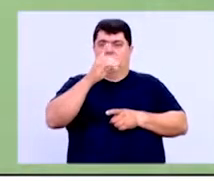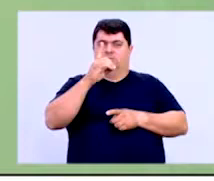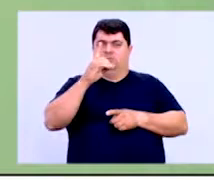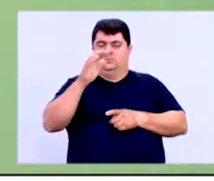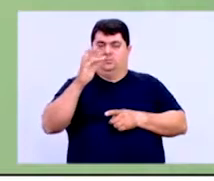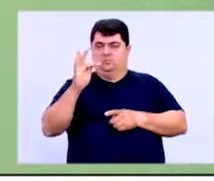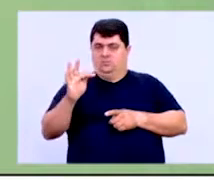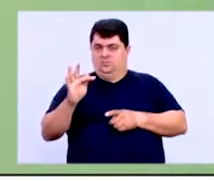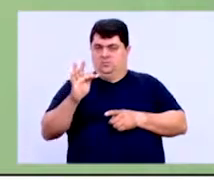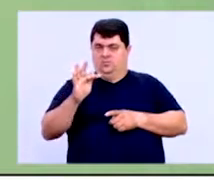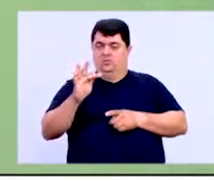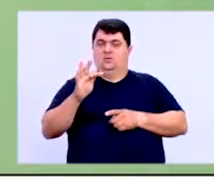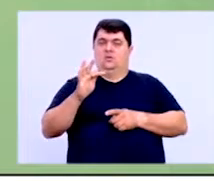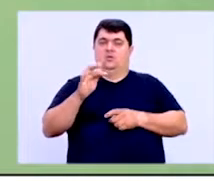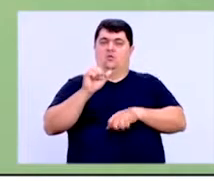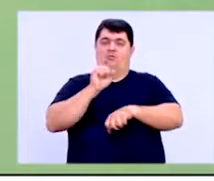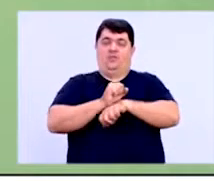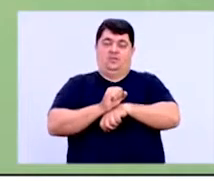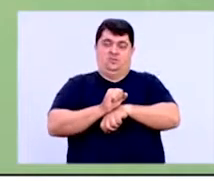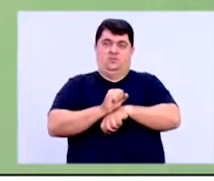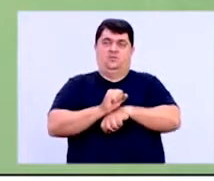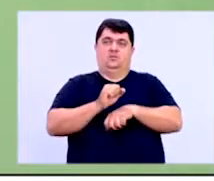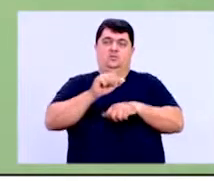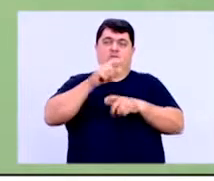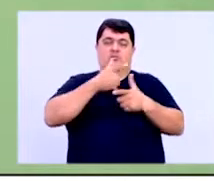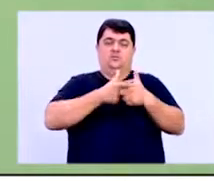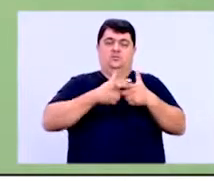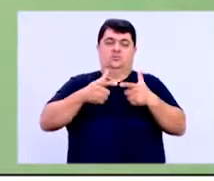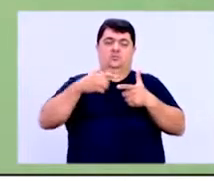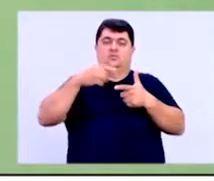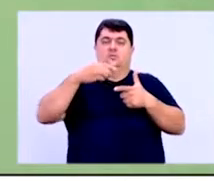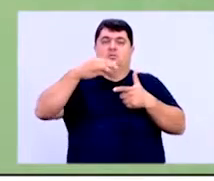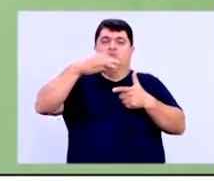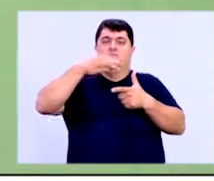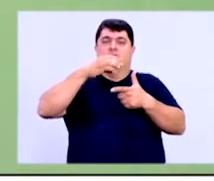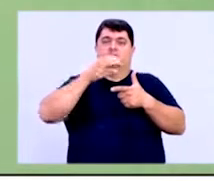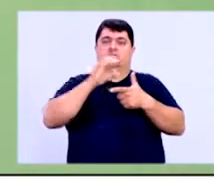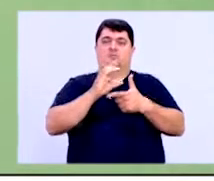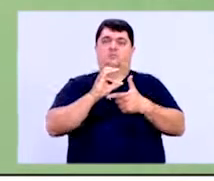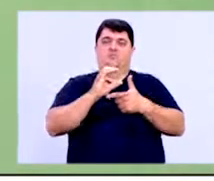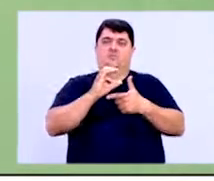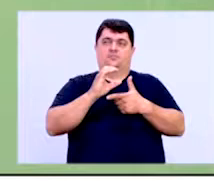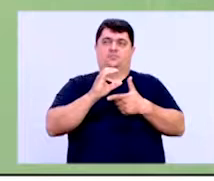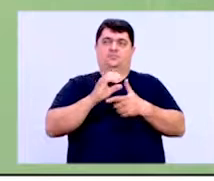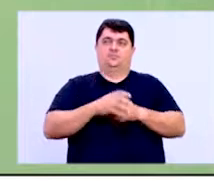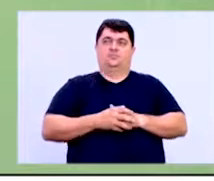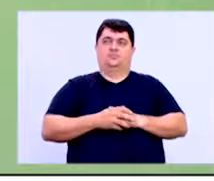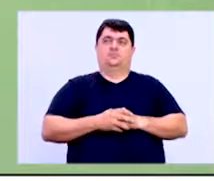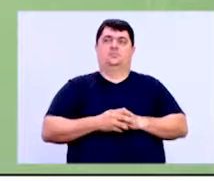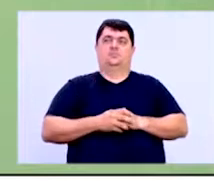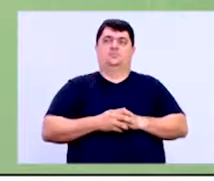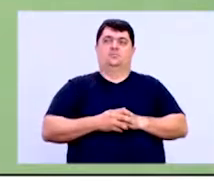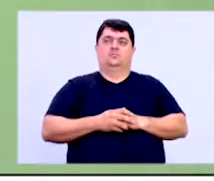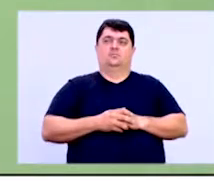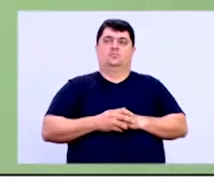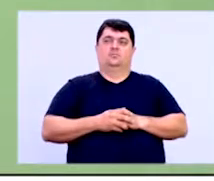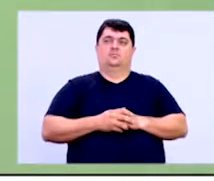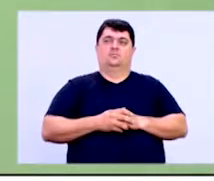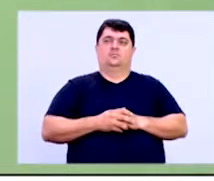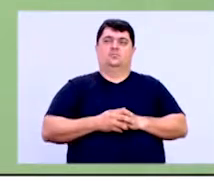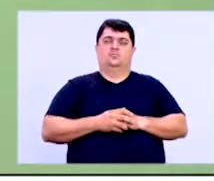custos e despesas fixas, dividido por quem? A margem de contribuição. Olha, palavrinha